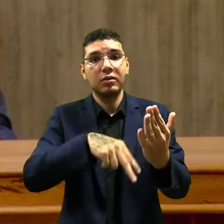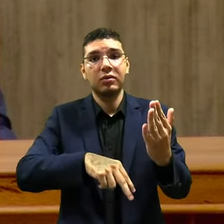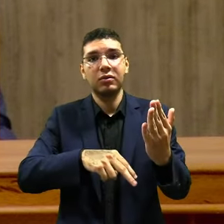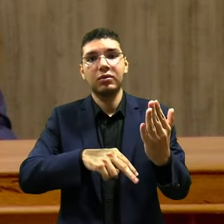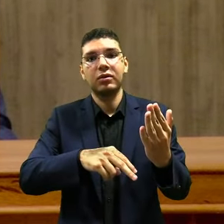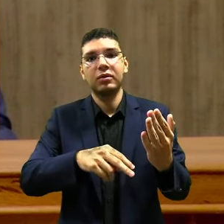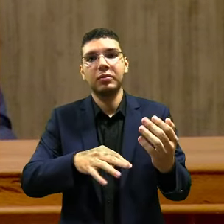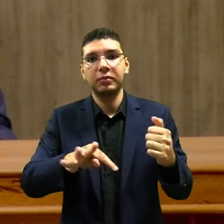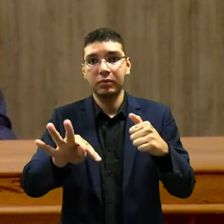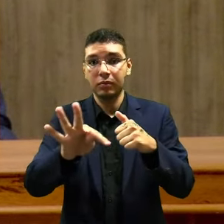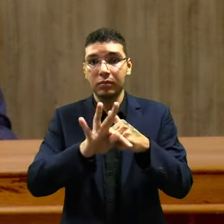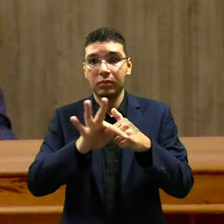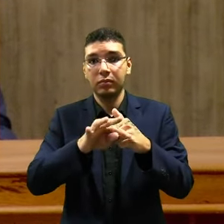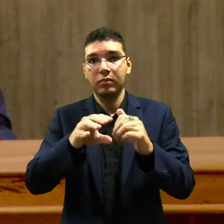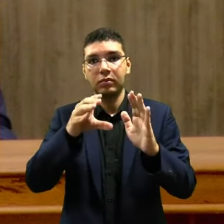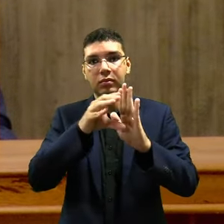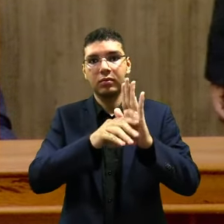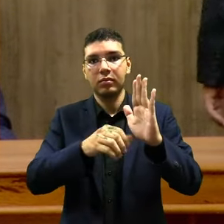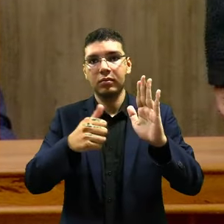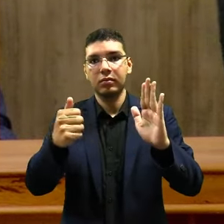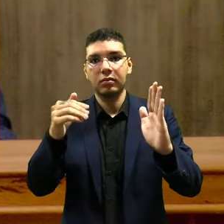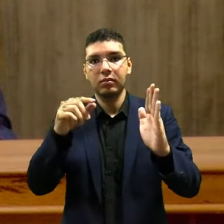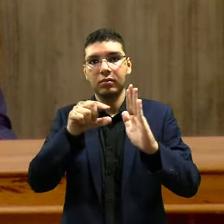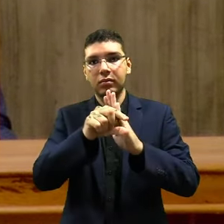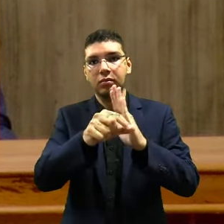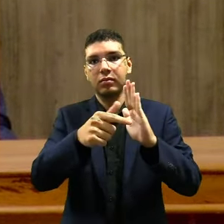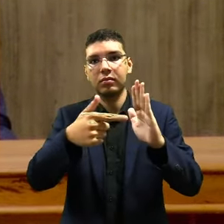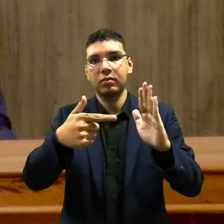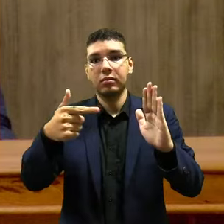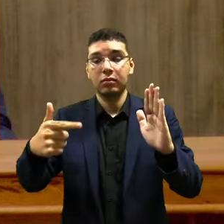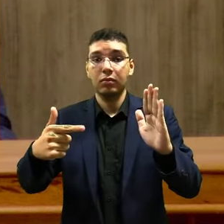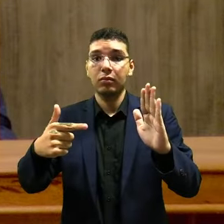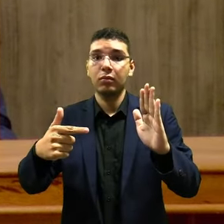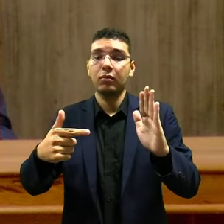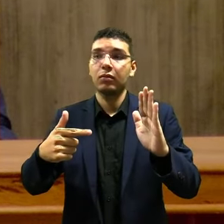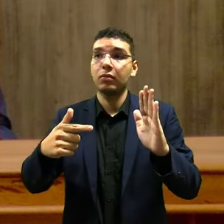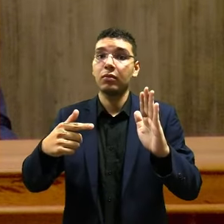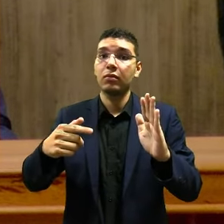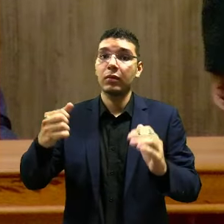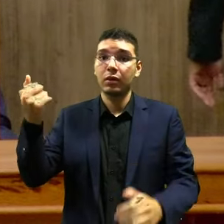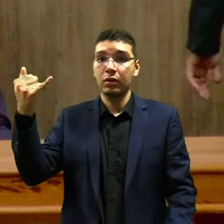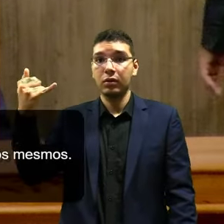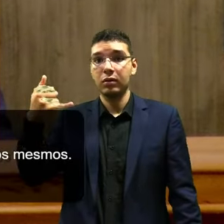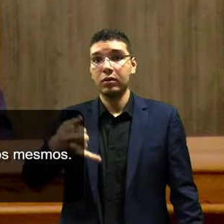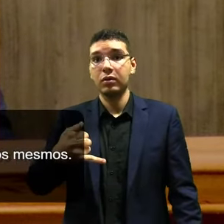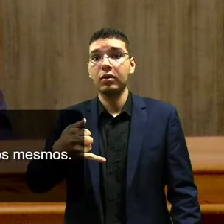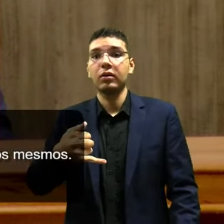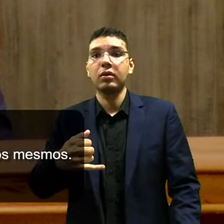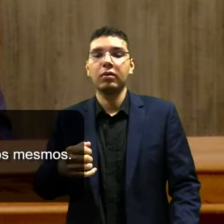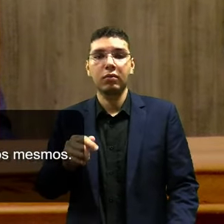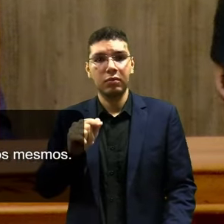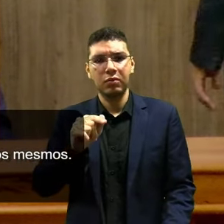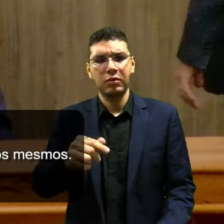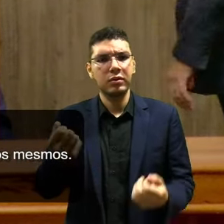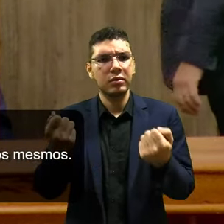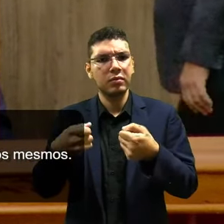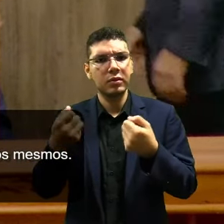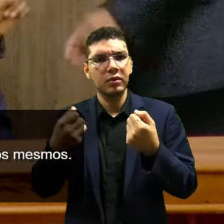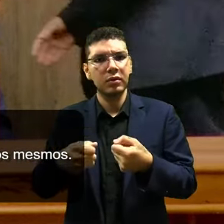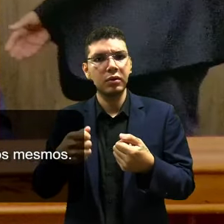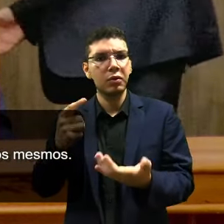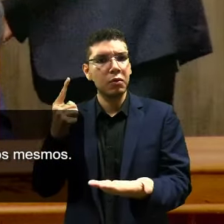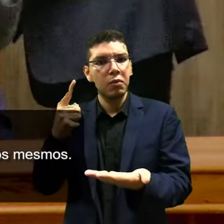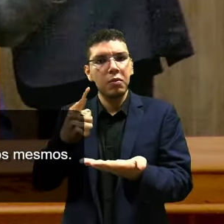sedes cumpridores da palavra e não somente enganando-vos